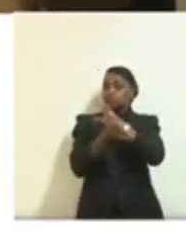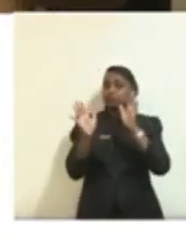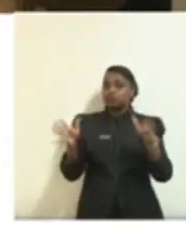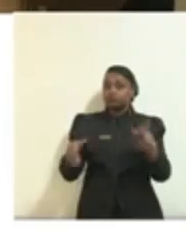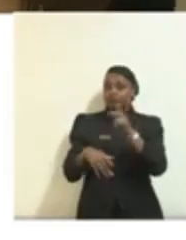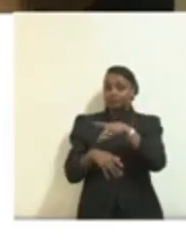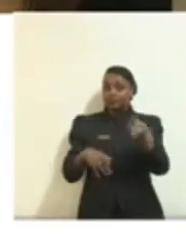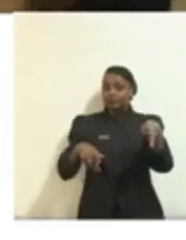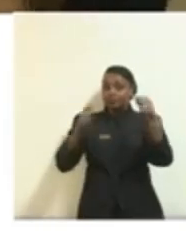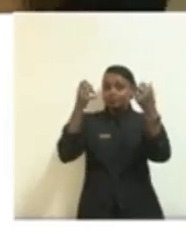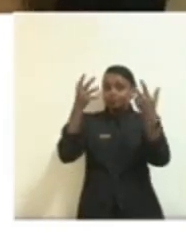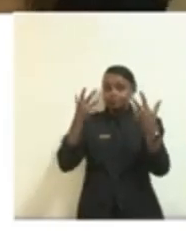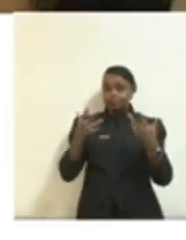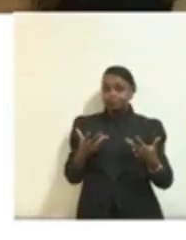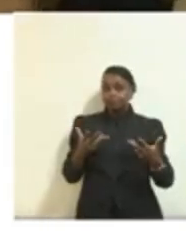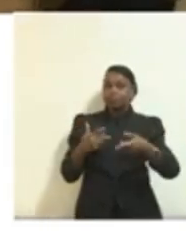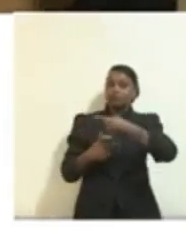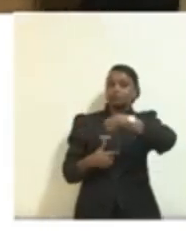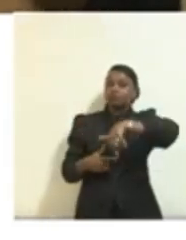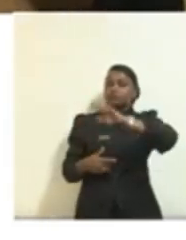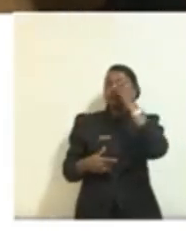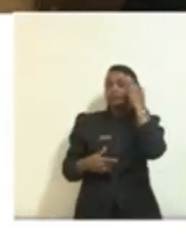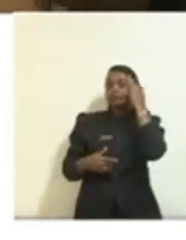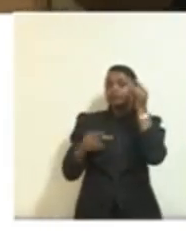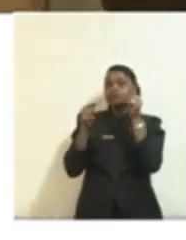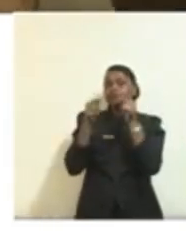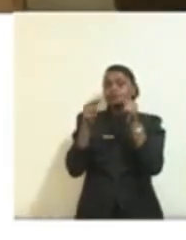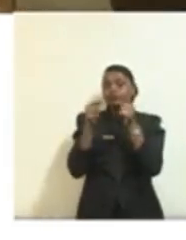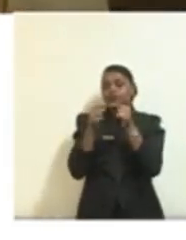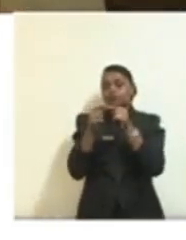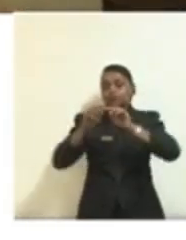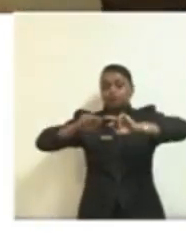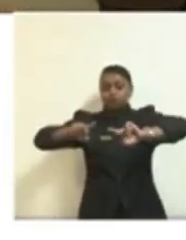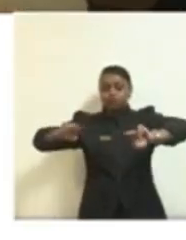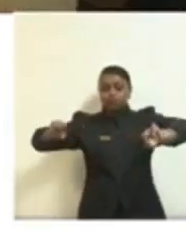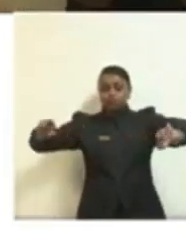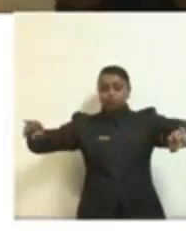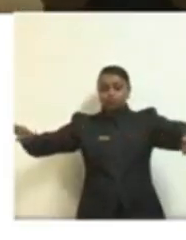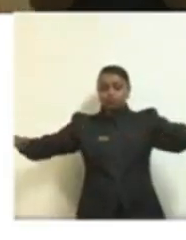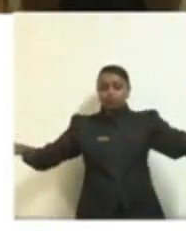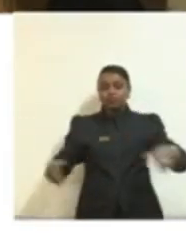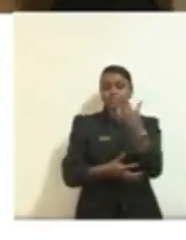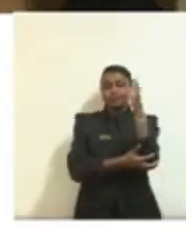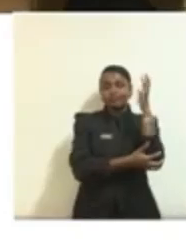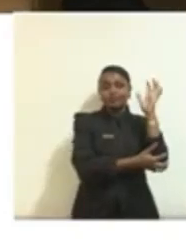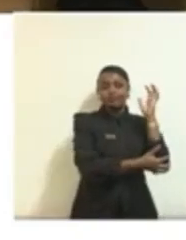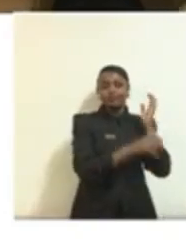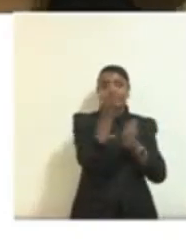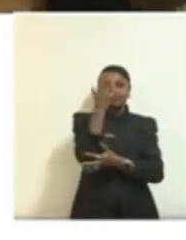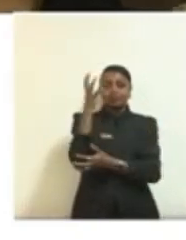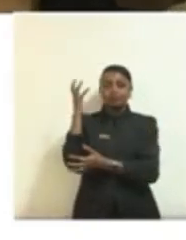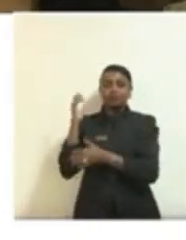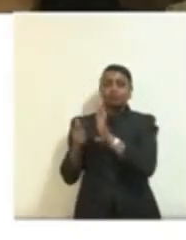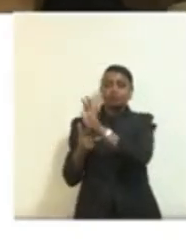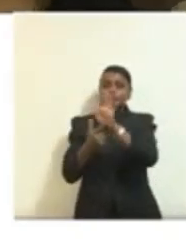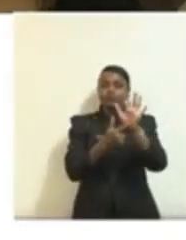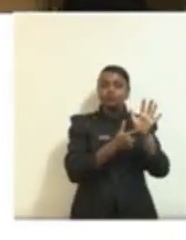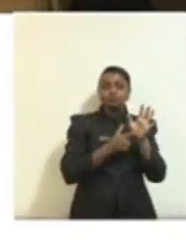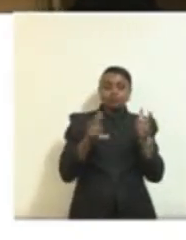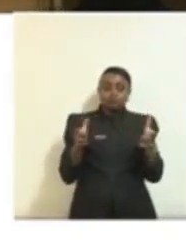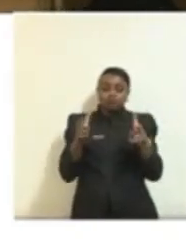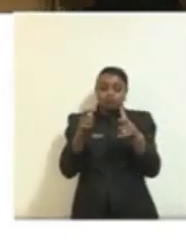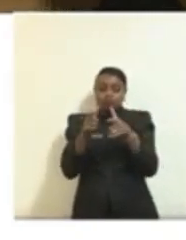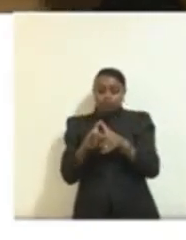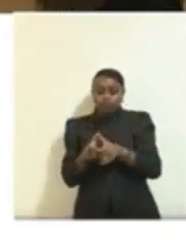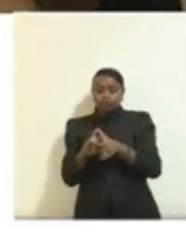que isso tem relação com a diversidade, ou seja, áreas convertidas apresentaram menor diversidade,